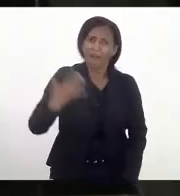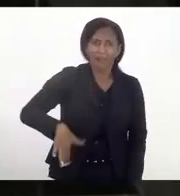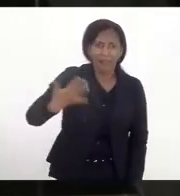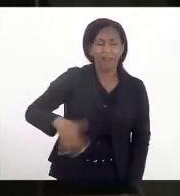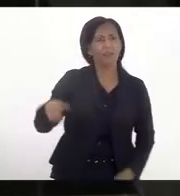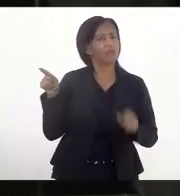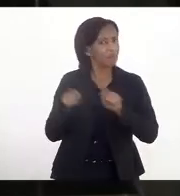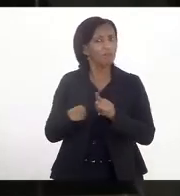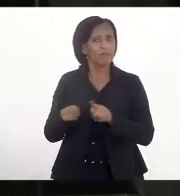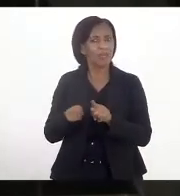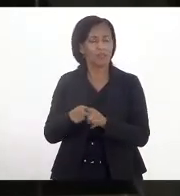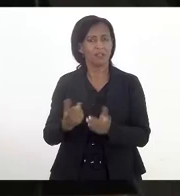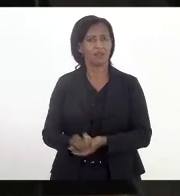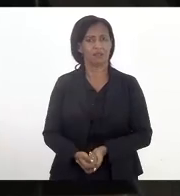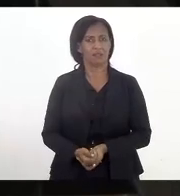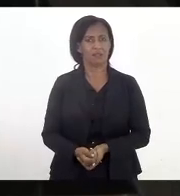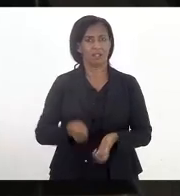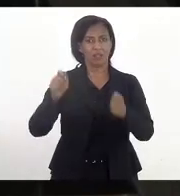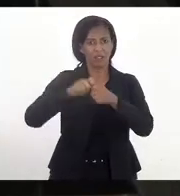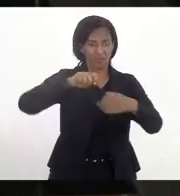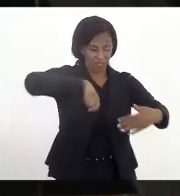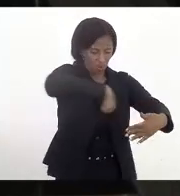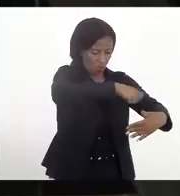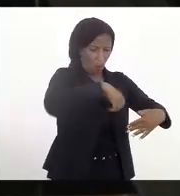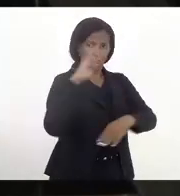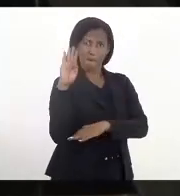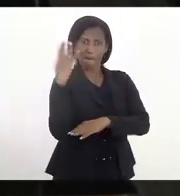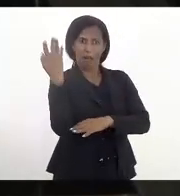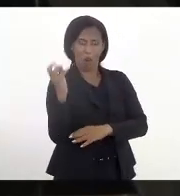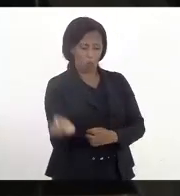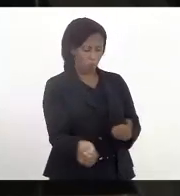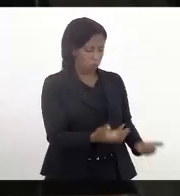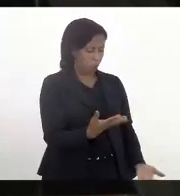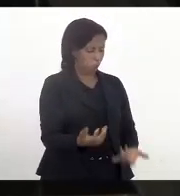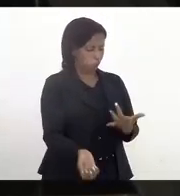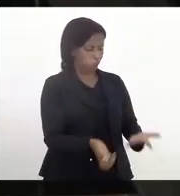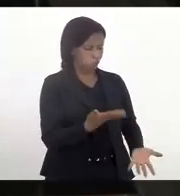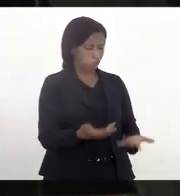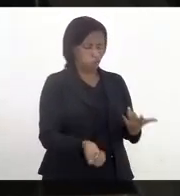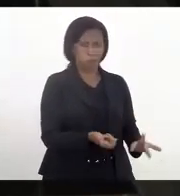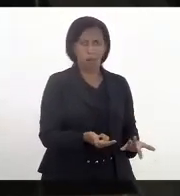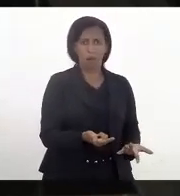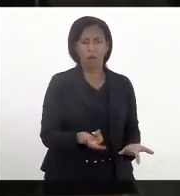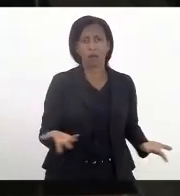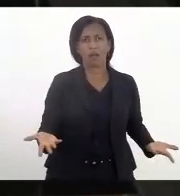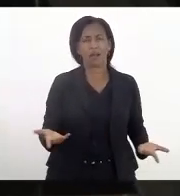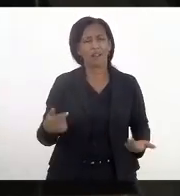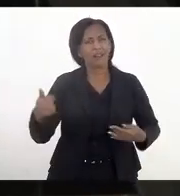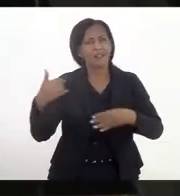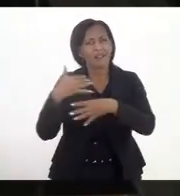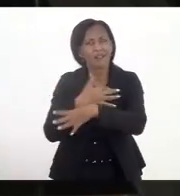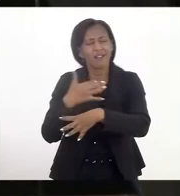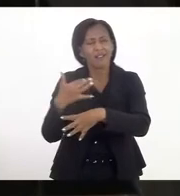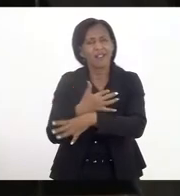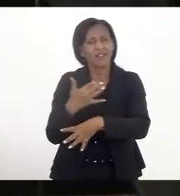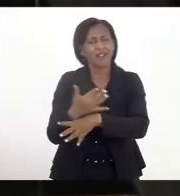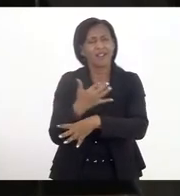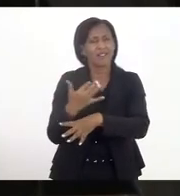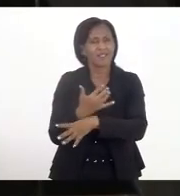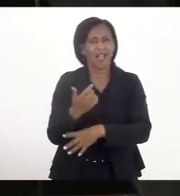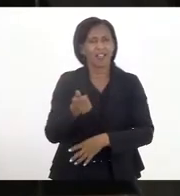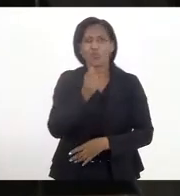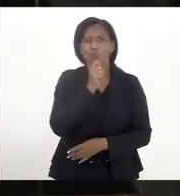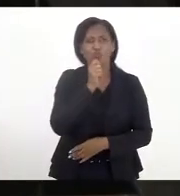também e vai fazer a cozinha para linha nós não somos na cidade afeta os